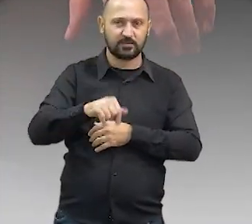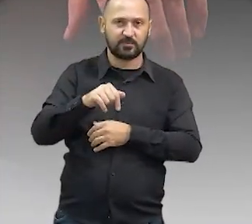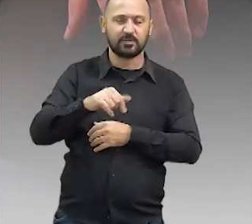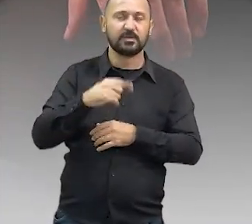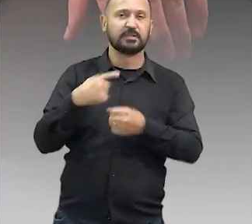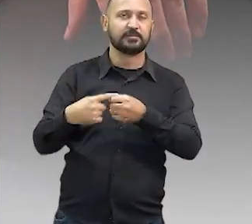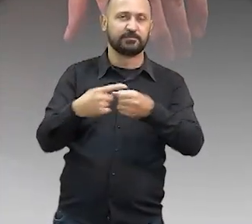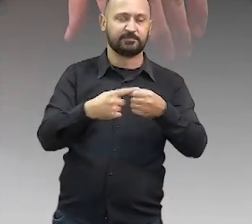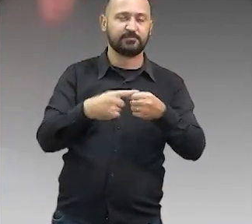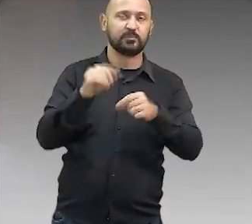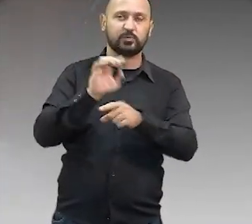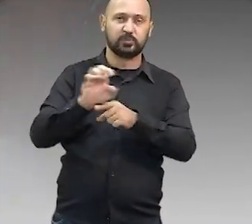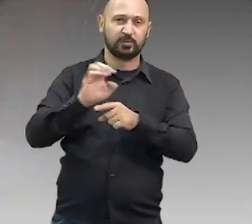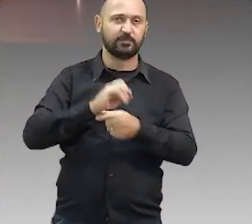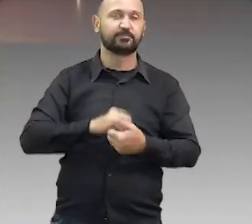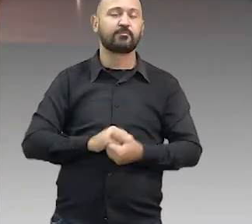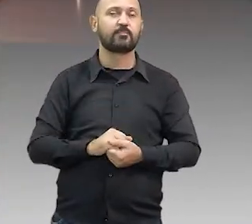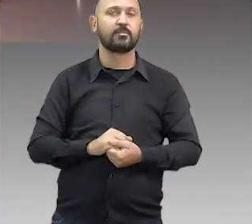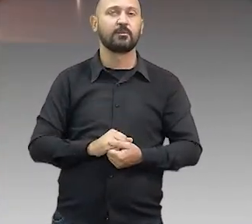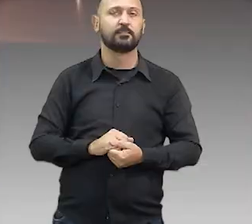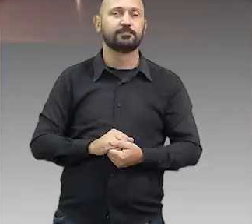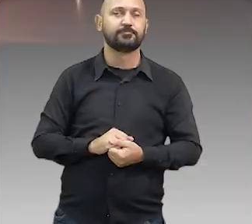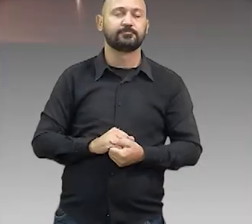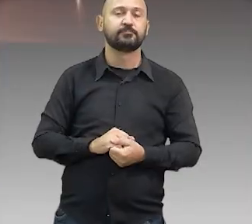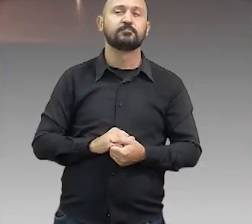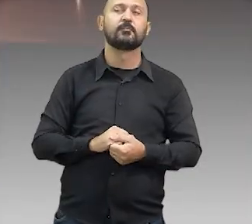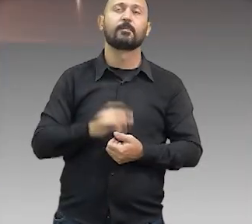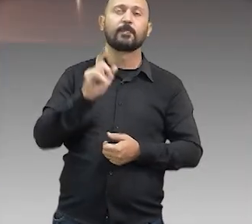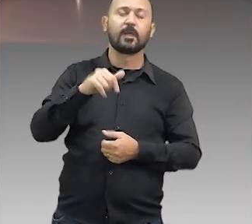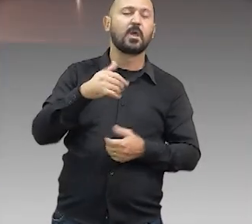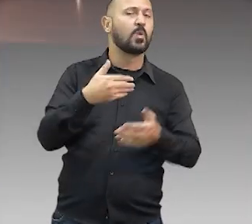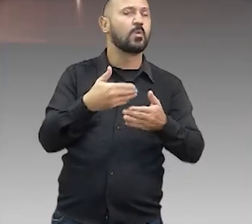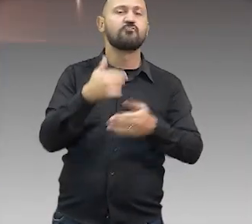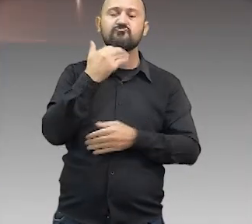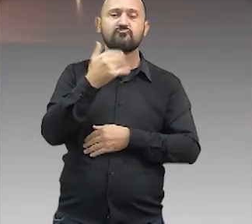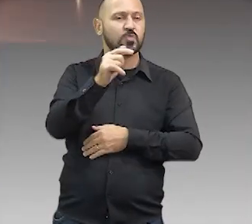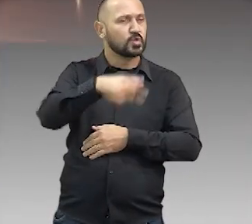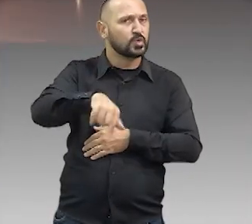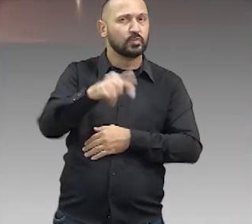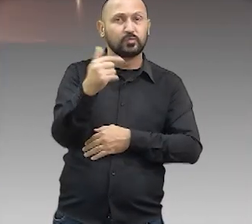comunicação aqui da cidade, do Estado. Então era uma produção